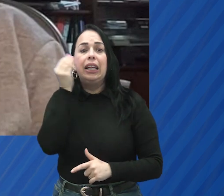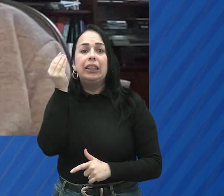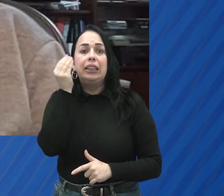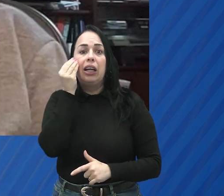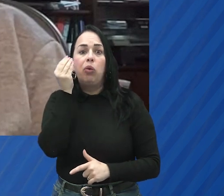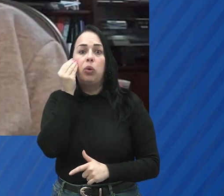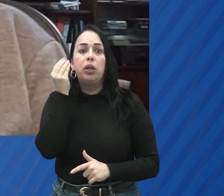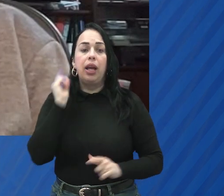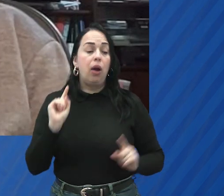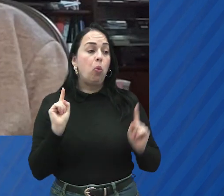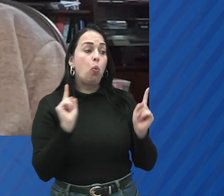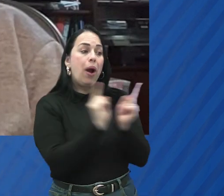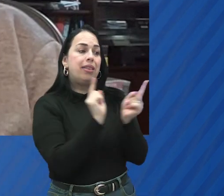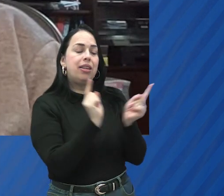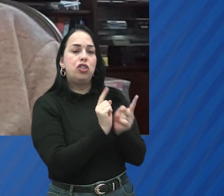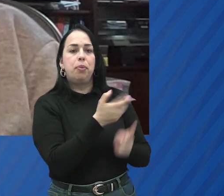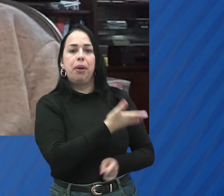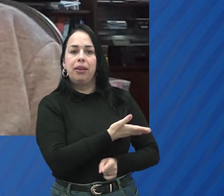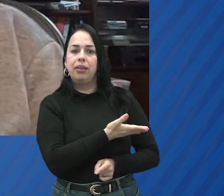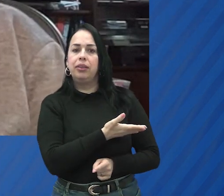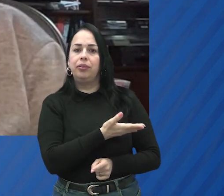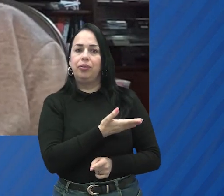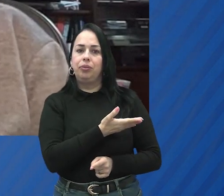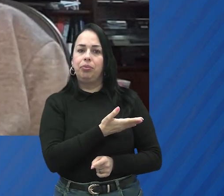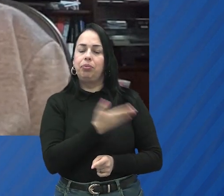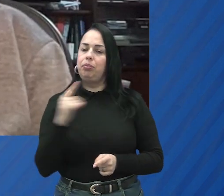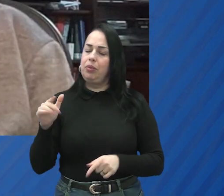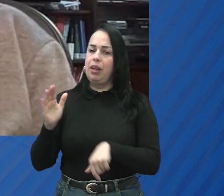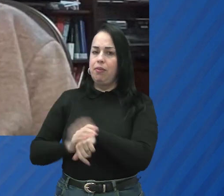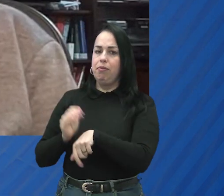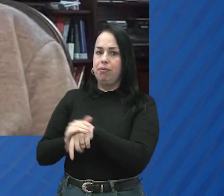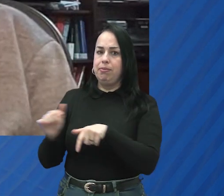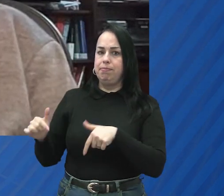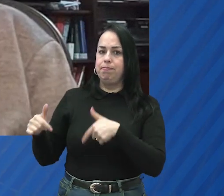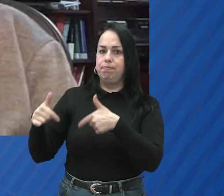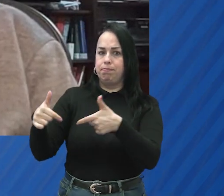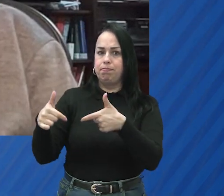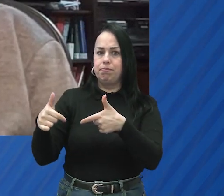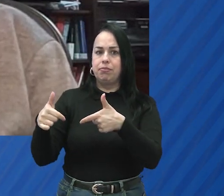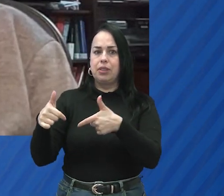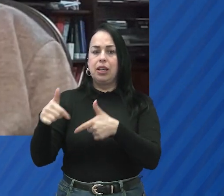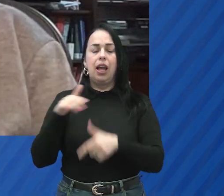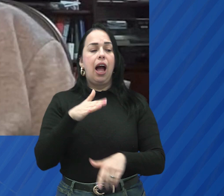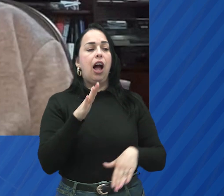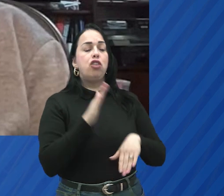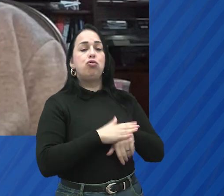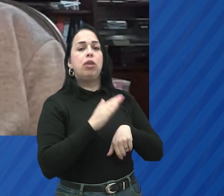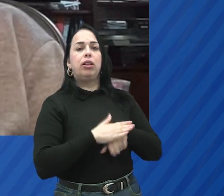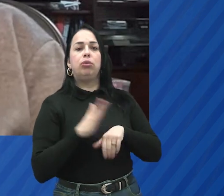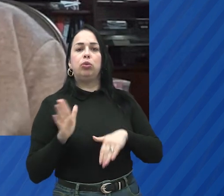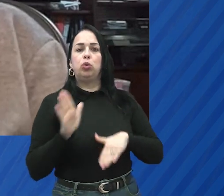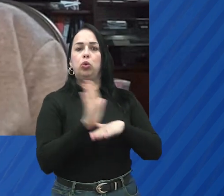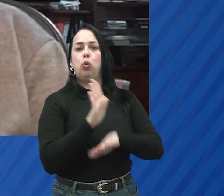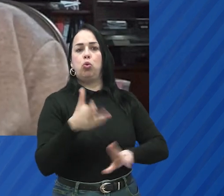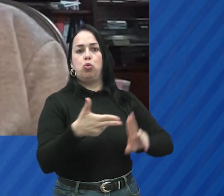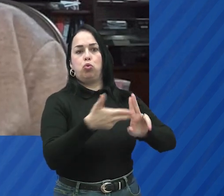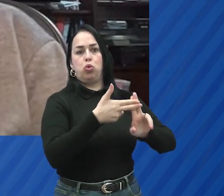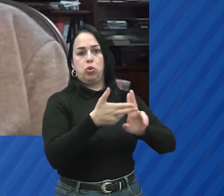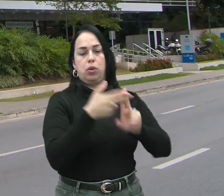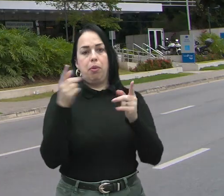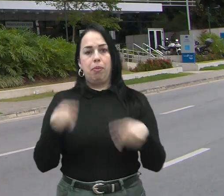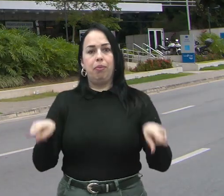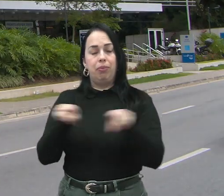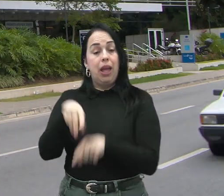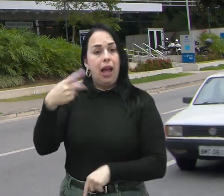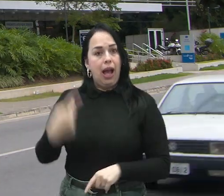tentarem entregar essas ações para o SUS através de convênios,